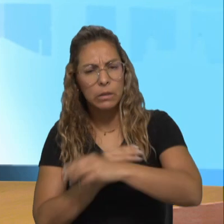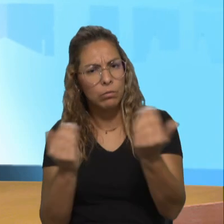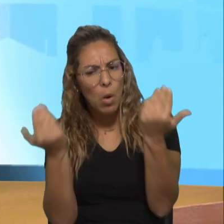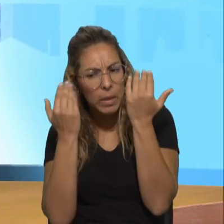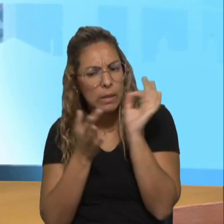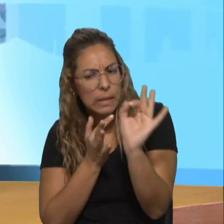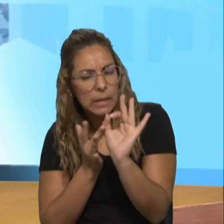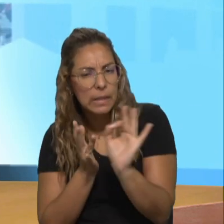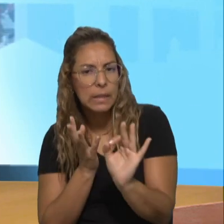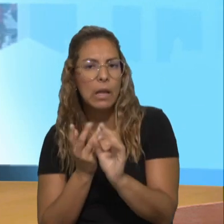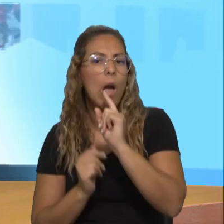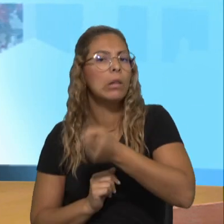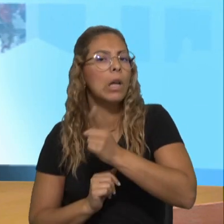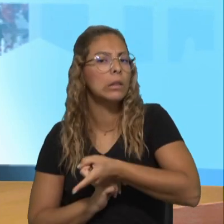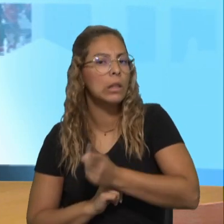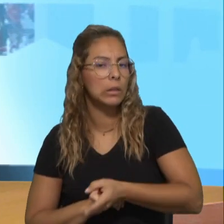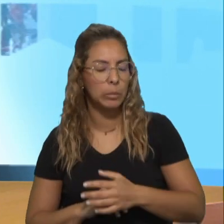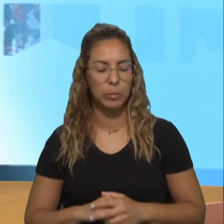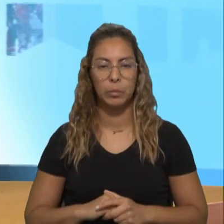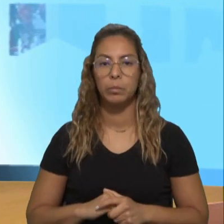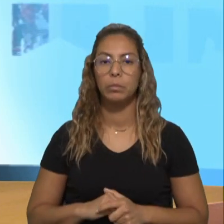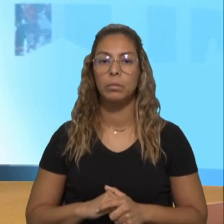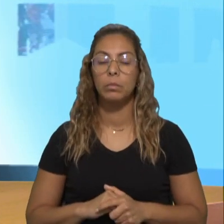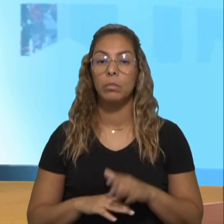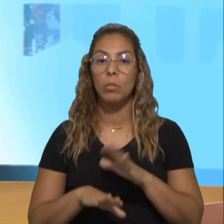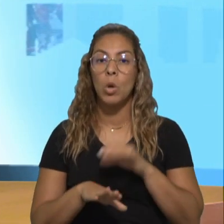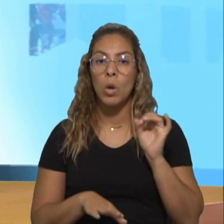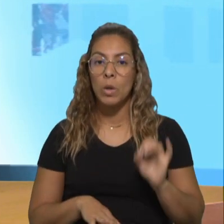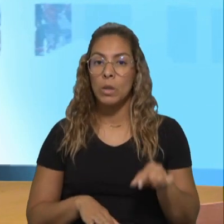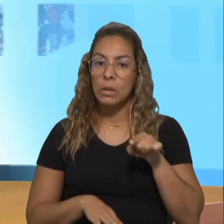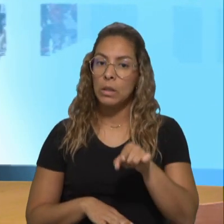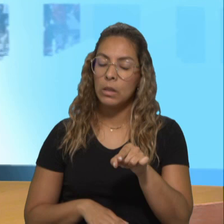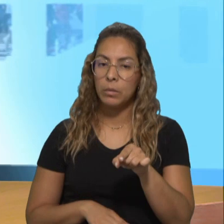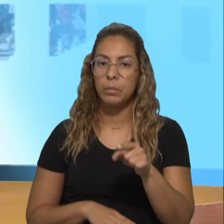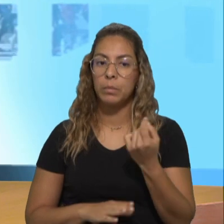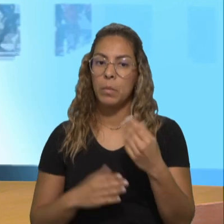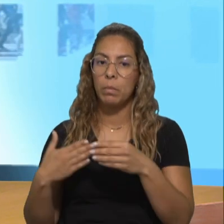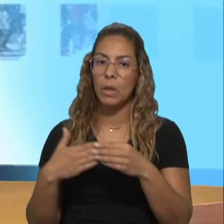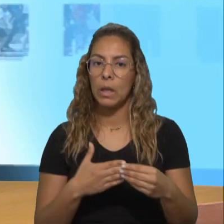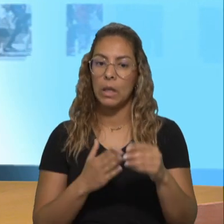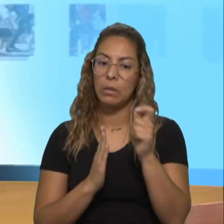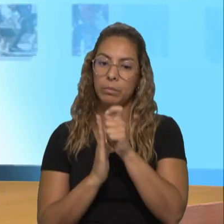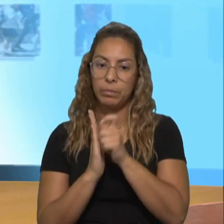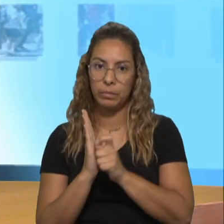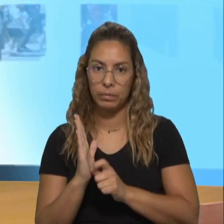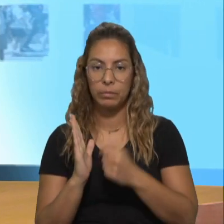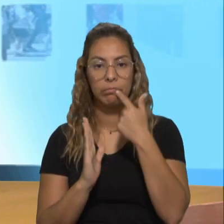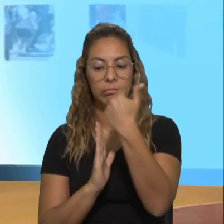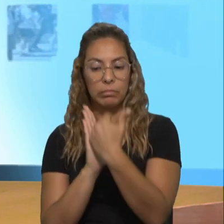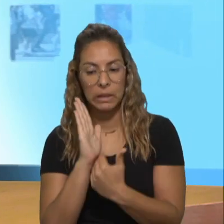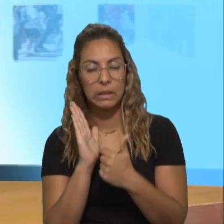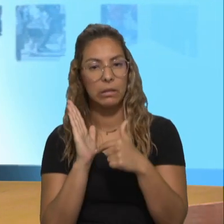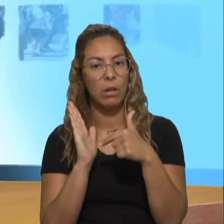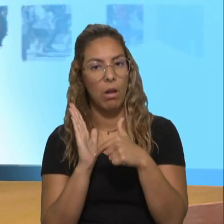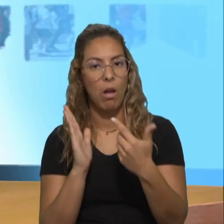a informação que vão obtendo. E então, é de facto, este guia prático promove exatamente isso, que os